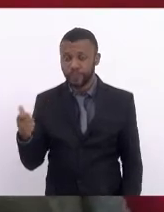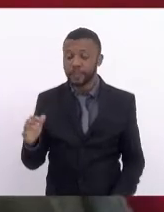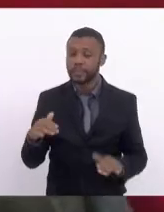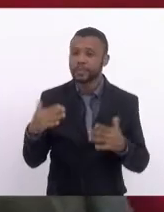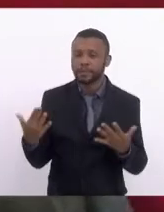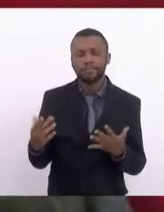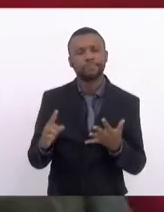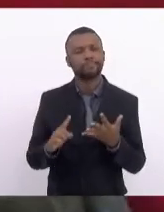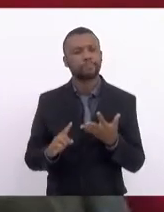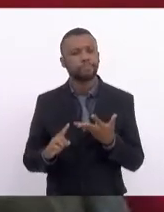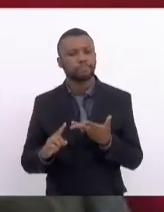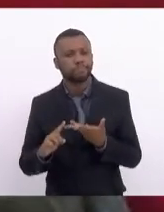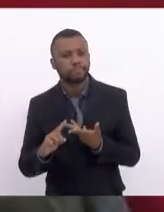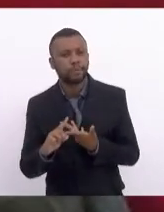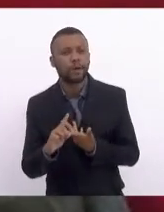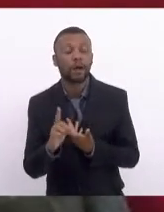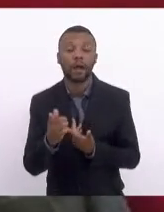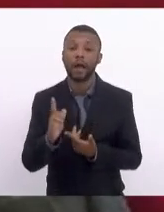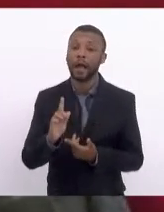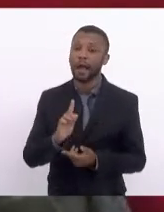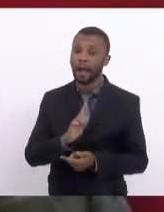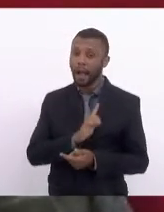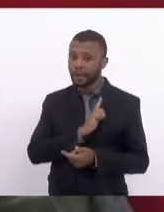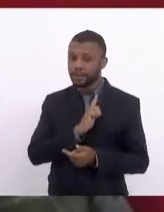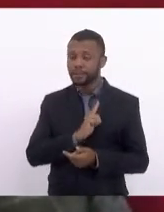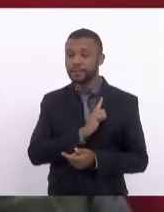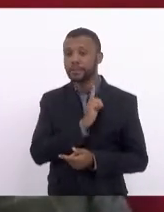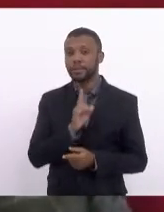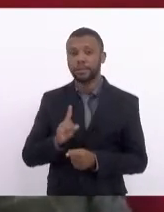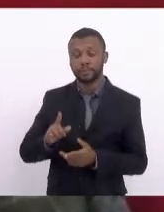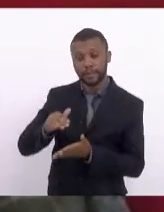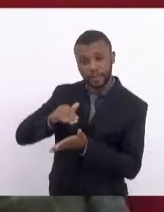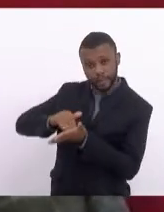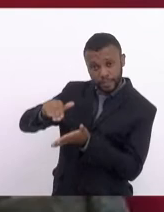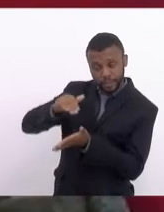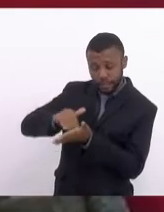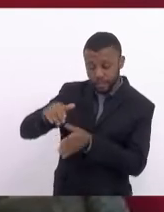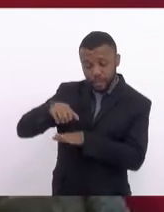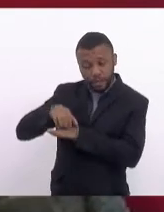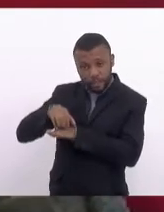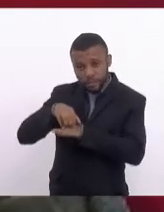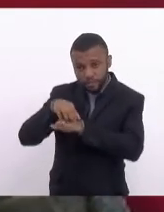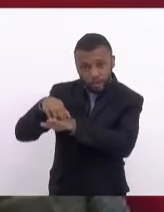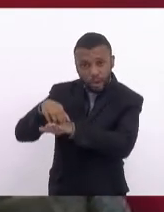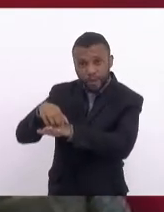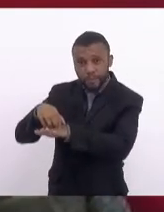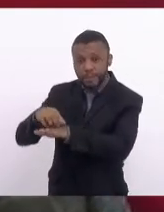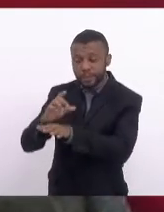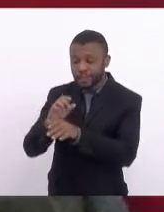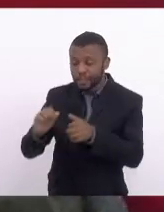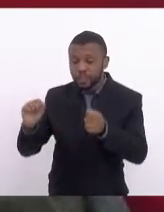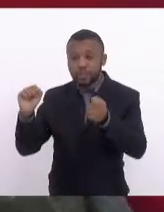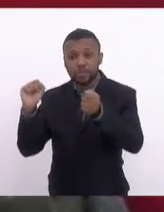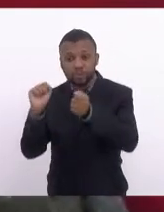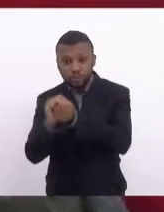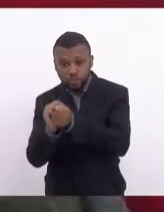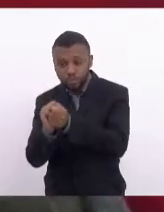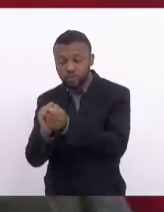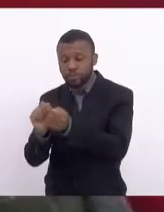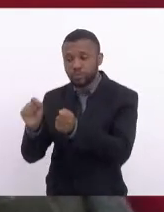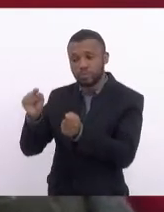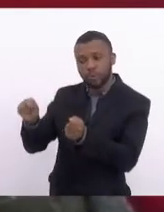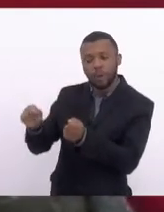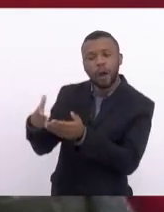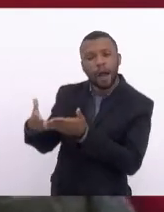né, a Gestampes e a Secretaria de Transporte têm analisado em conjunto com